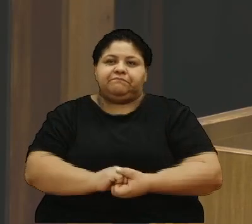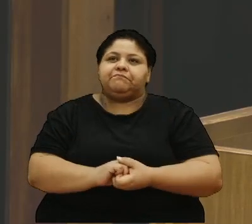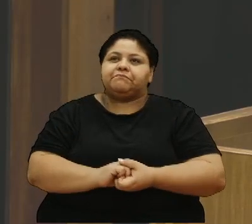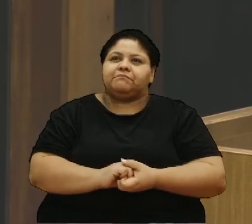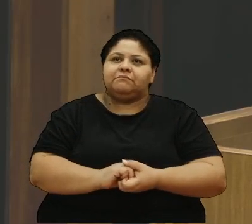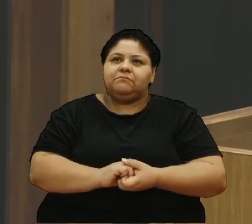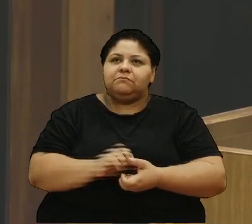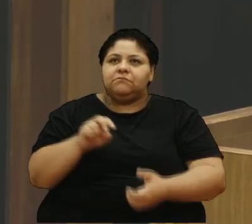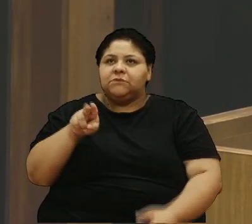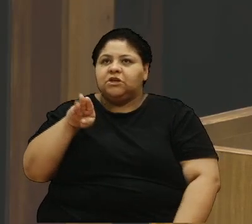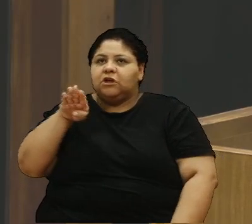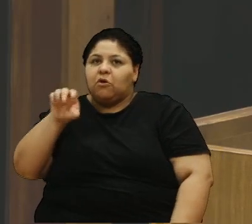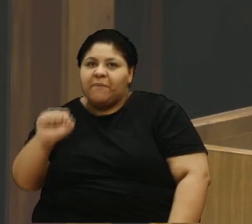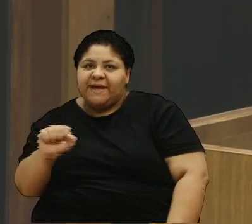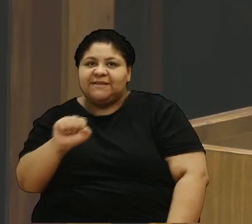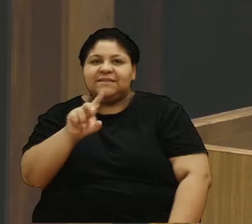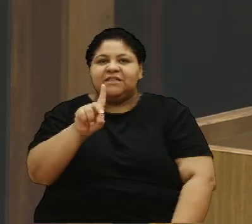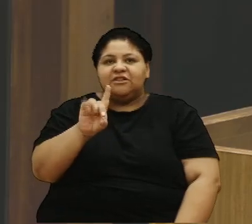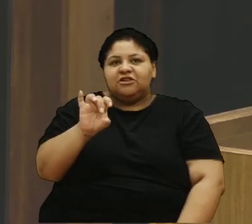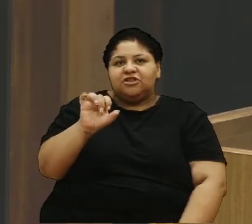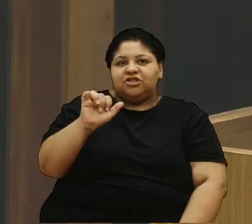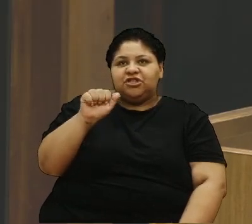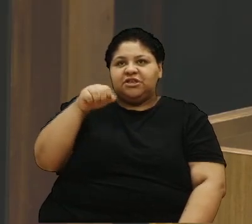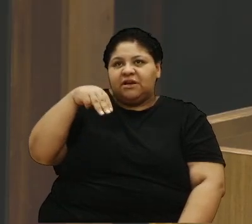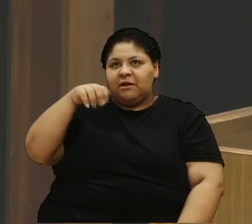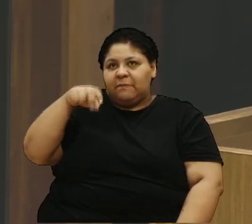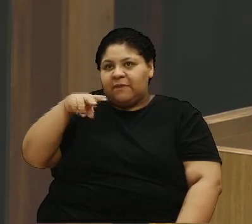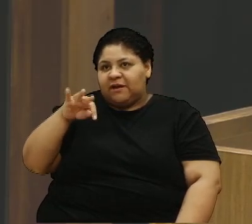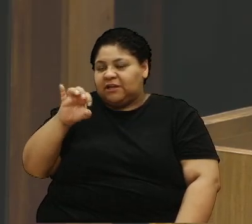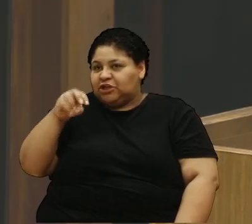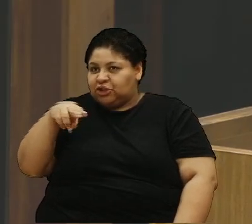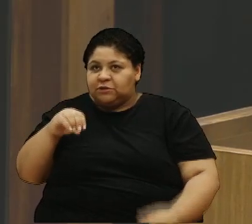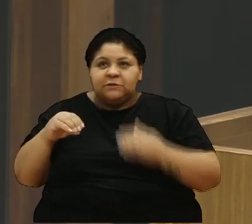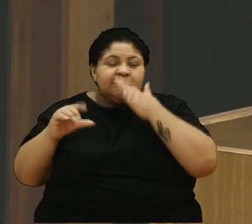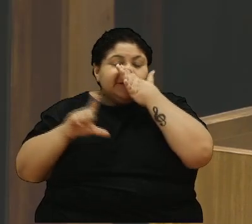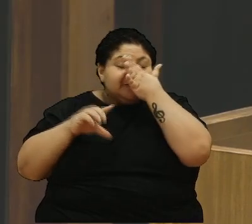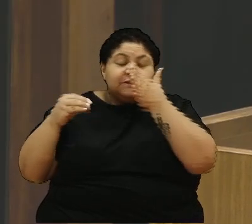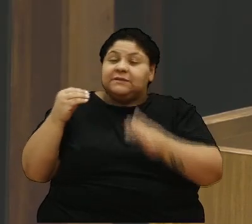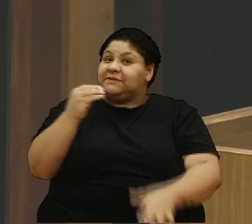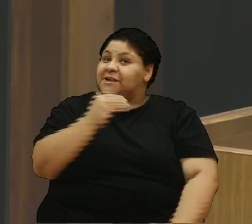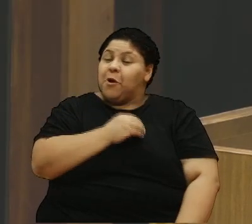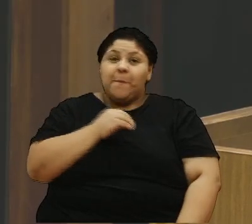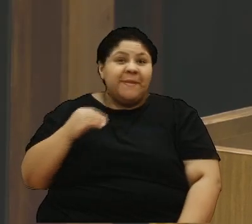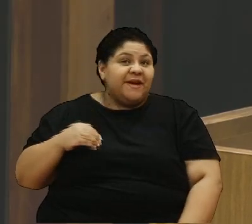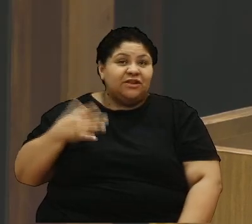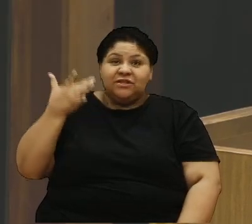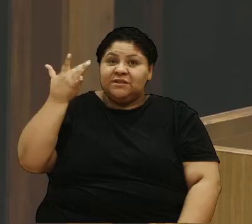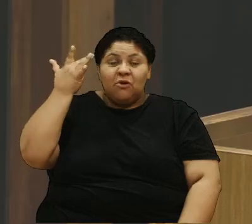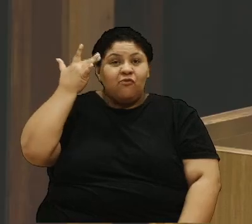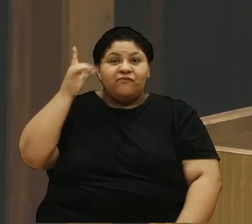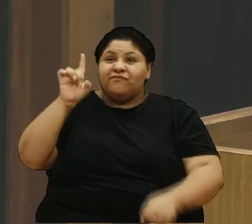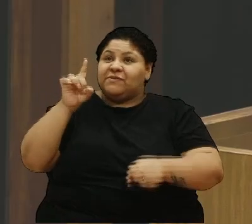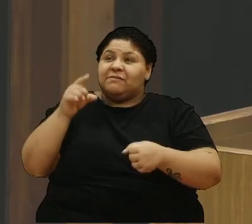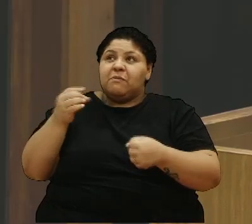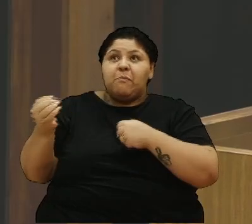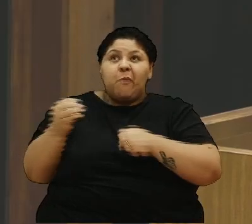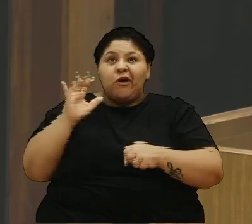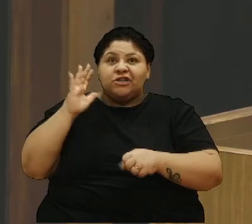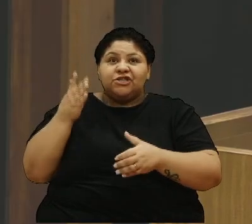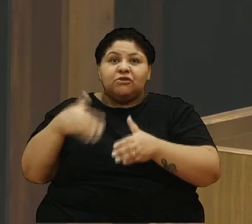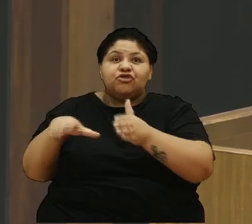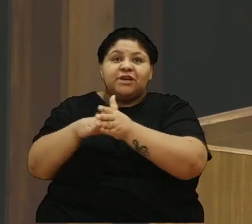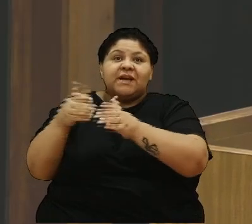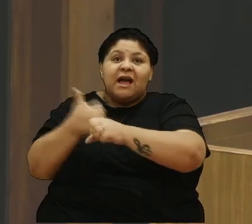na UBS do Diamantino, estamos sem médicos e não temos previsão de outro para substituir ainda. Vamos lá, pode